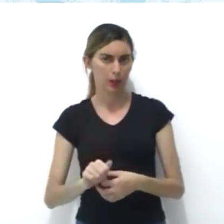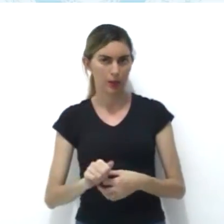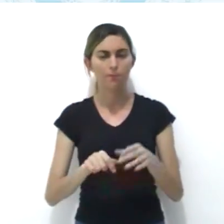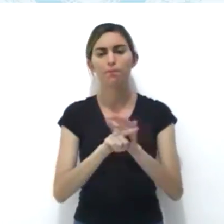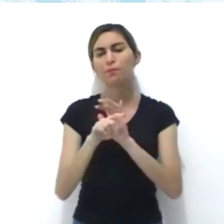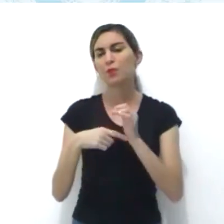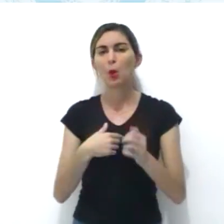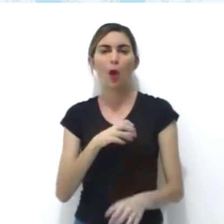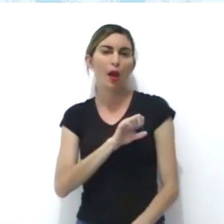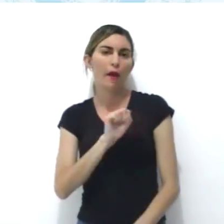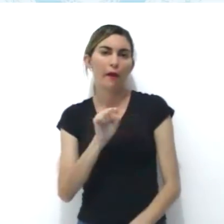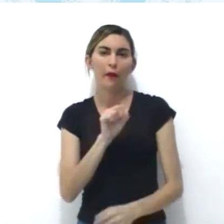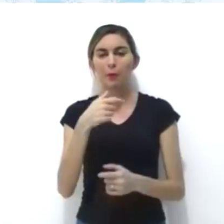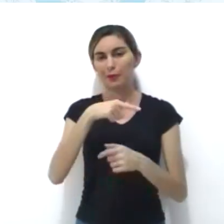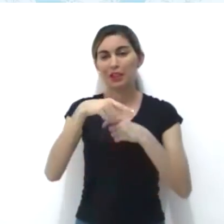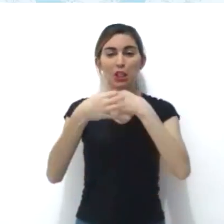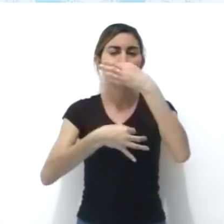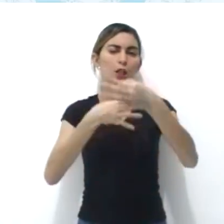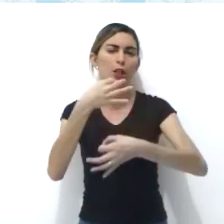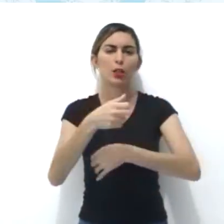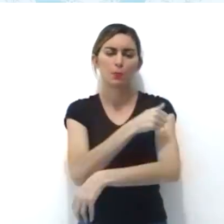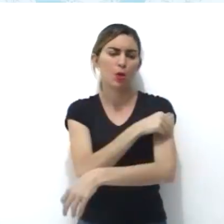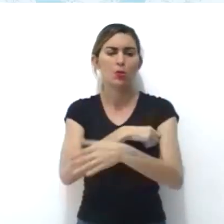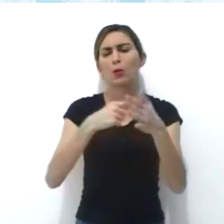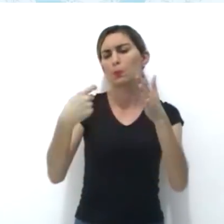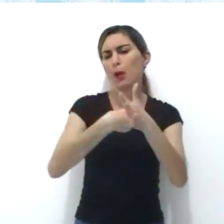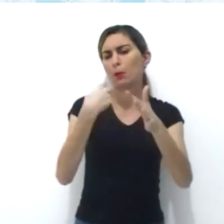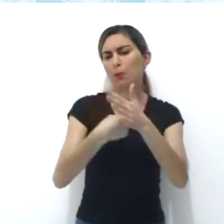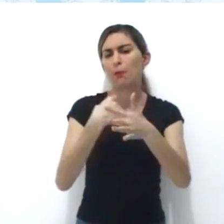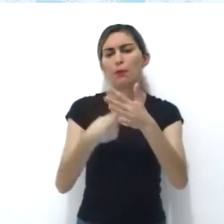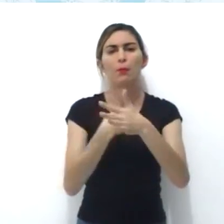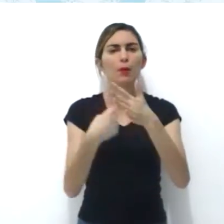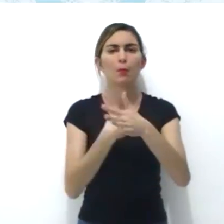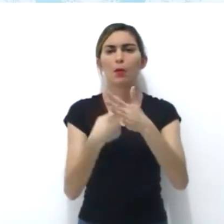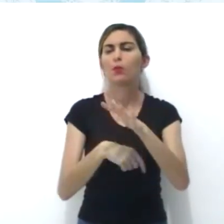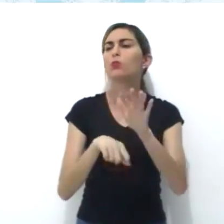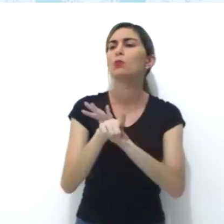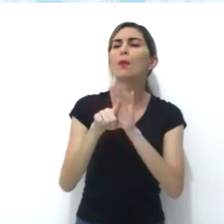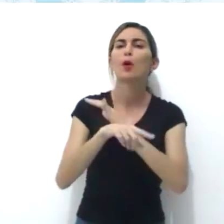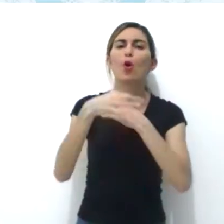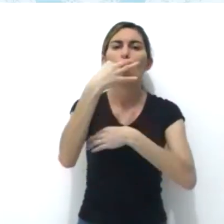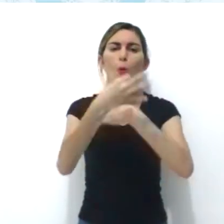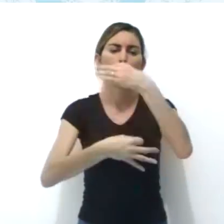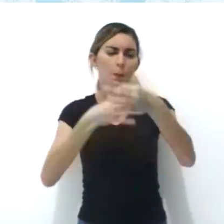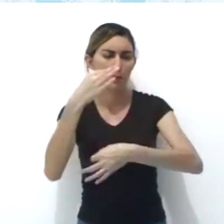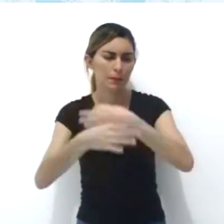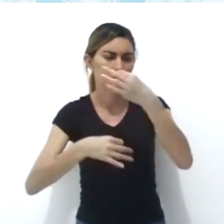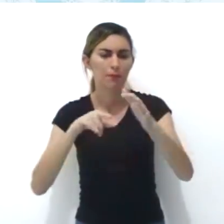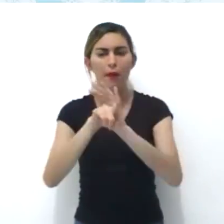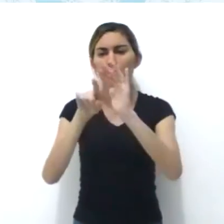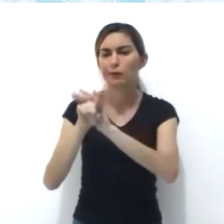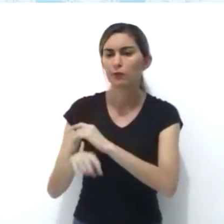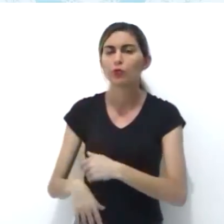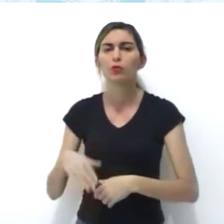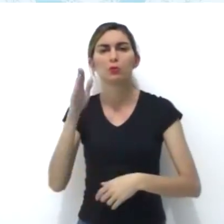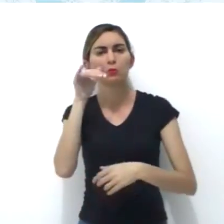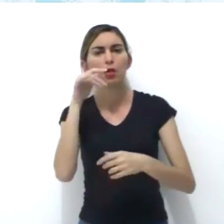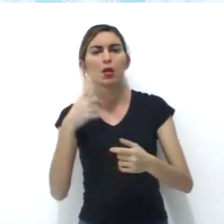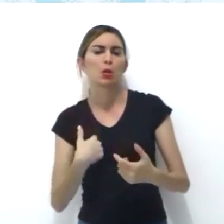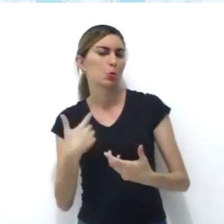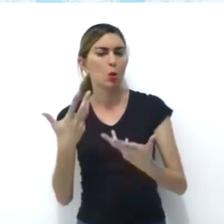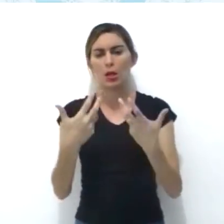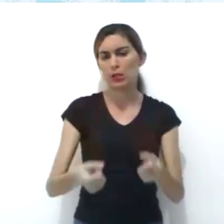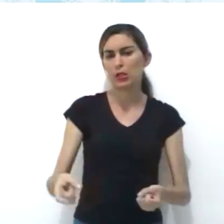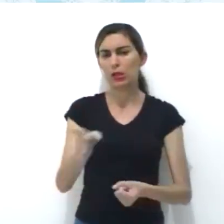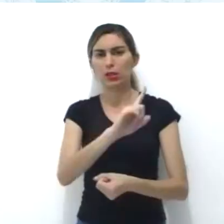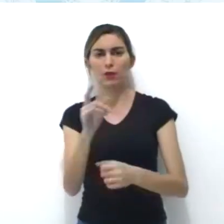eu adoro quando meus alunos eles são críticos, adoro quando eles são questionadores, quando eles perguntam, quando